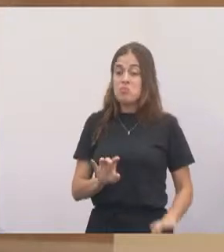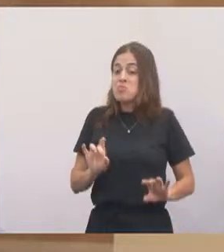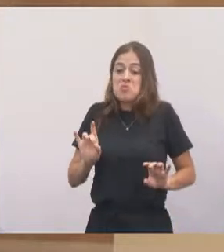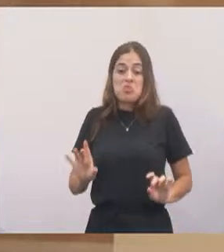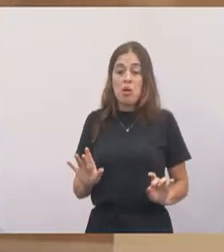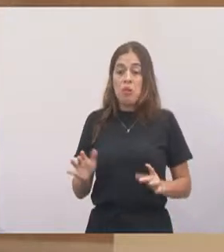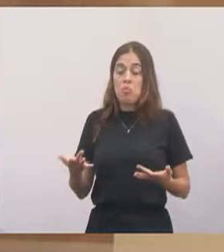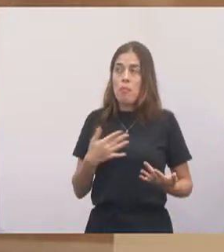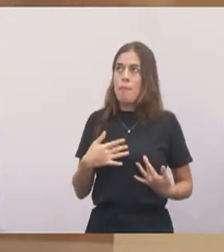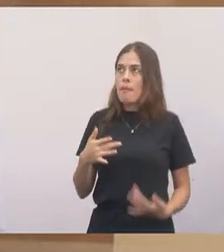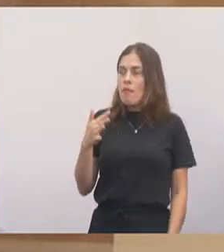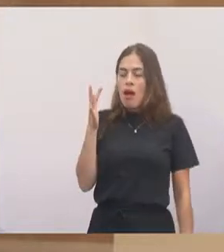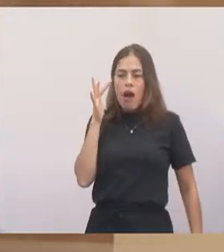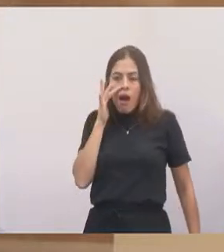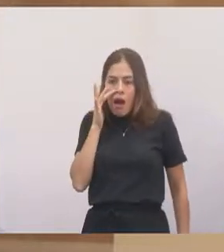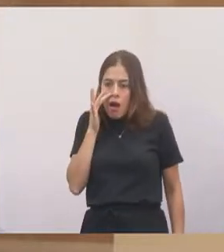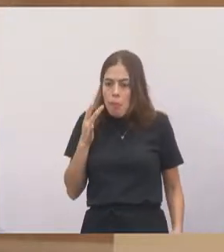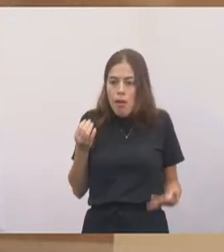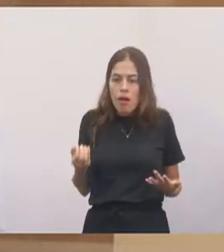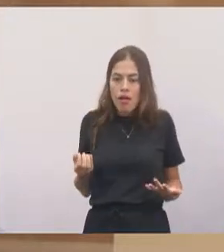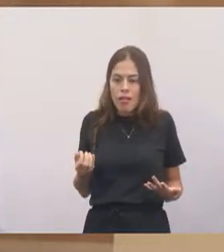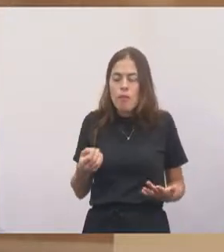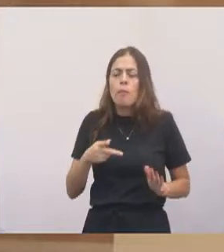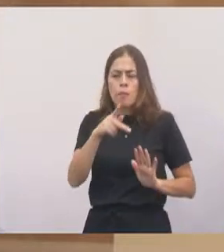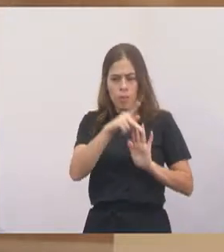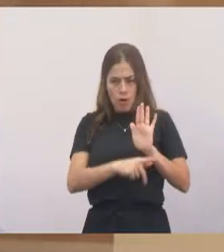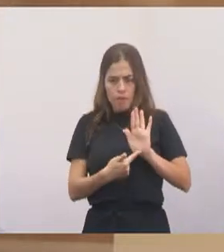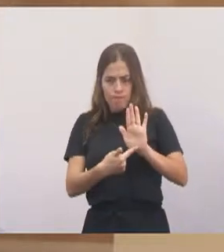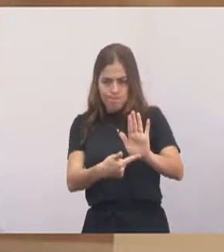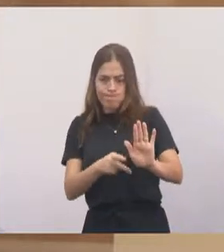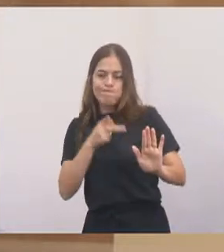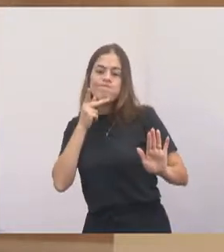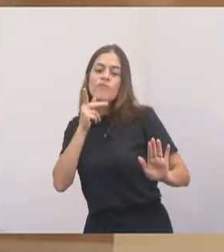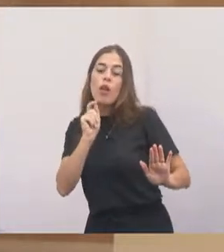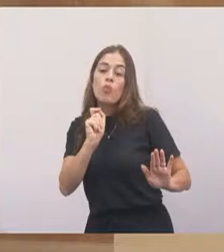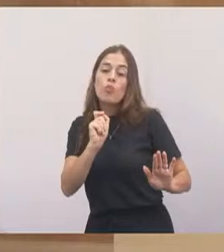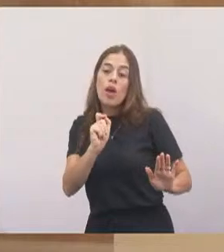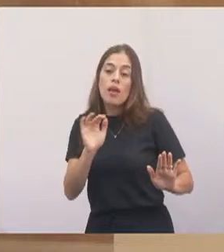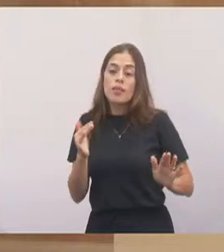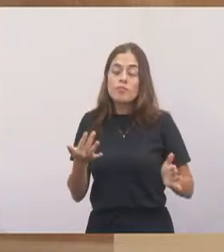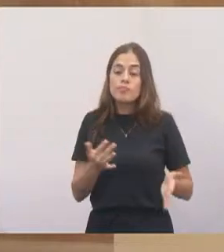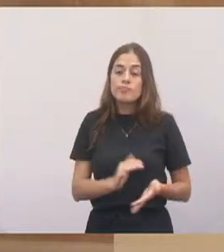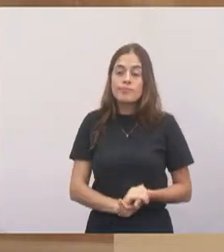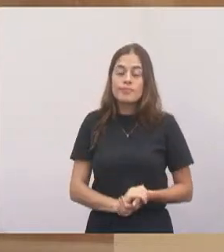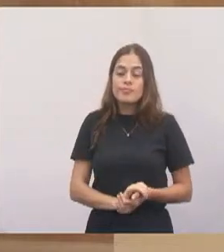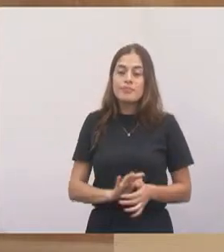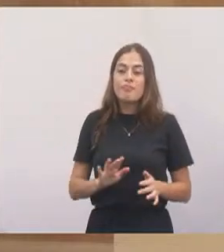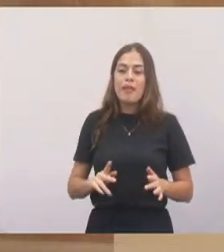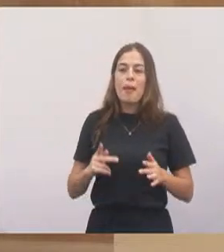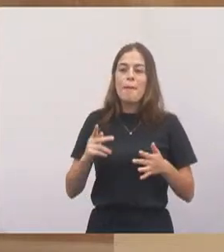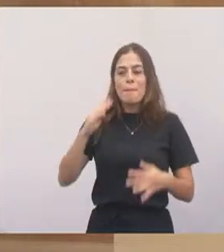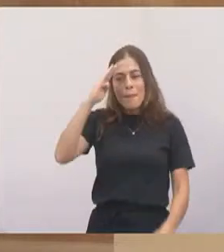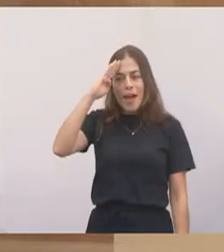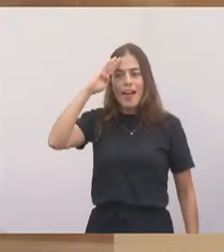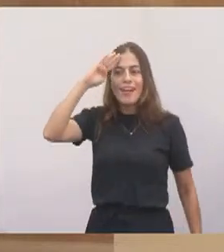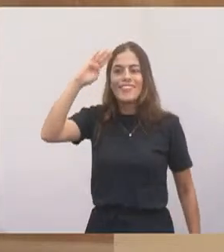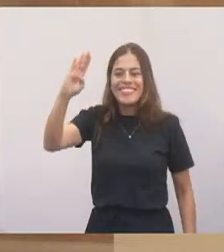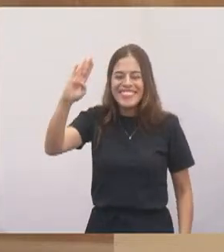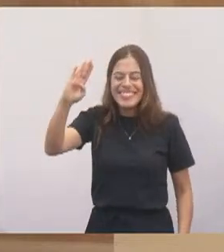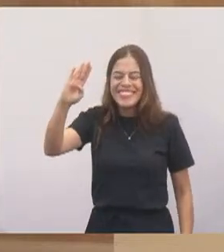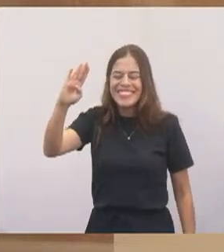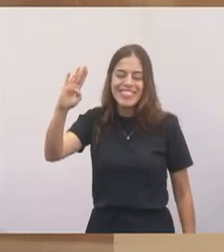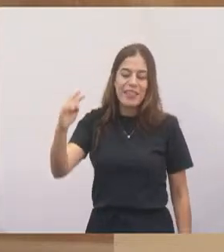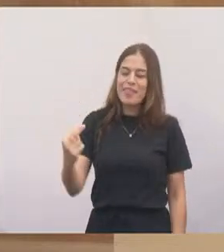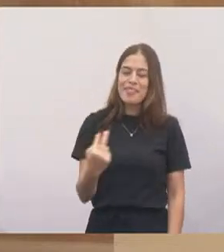Mas me admira. Sabe o que diz o projeto? O projeto diz o seguinte: que dá prioridade, não está